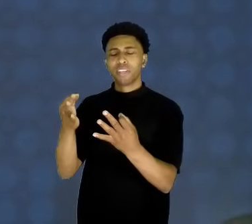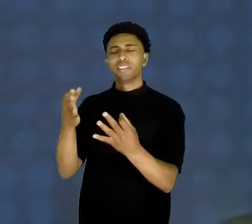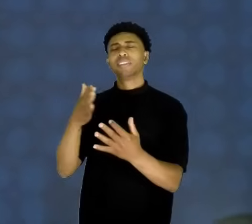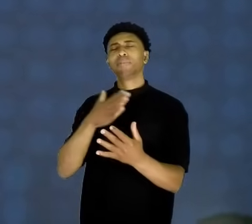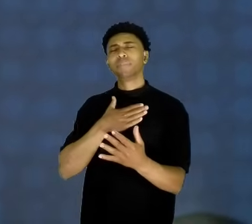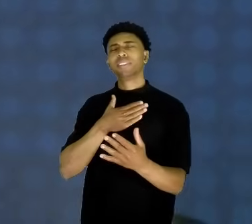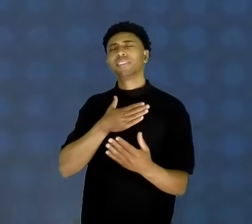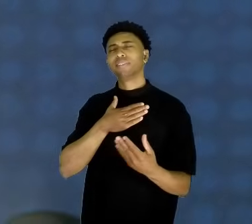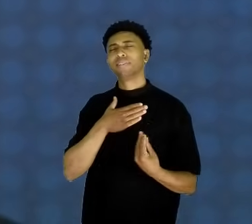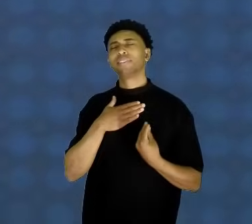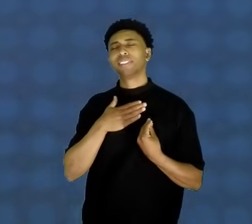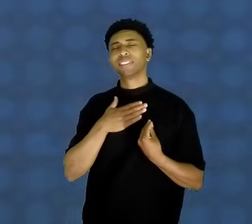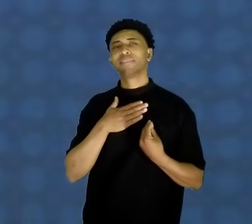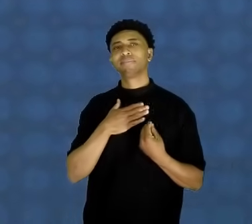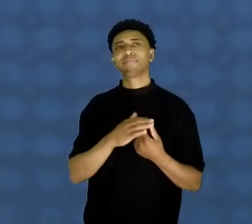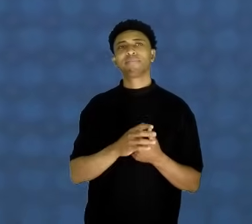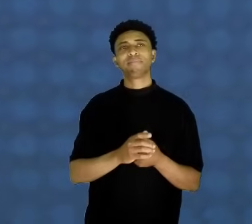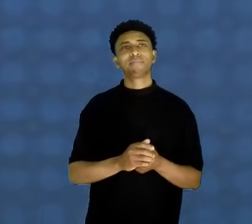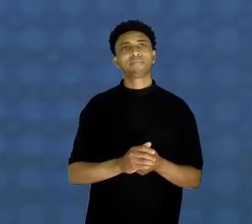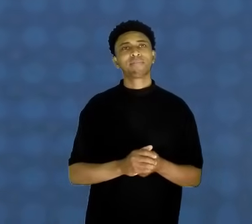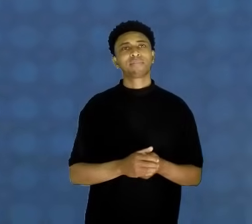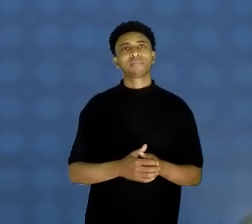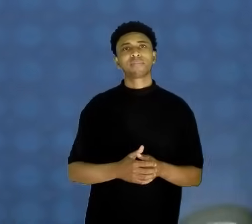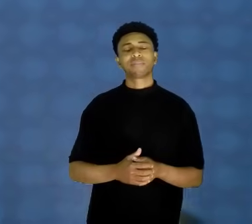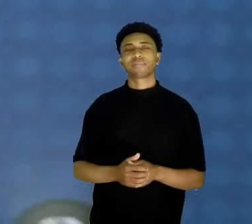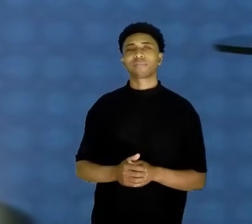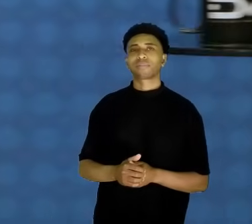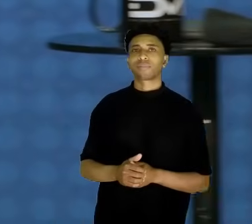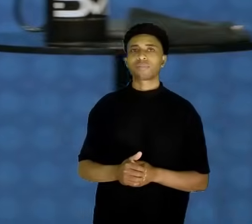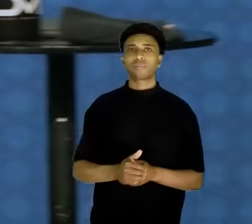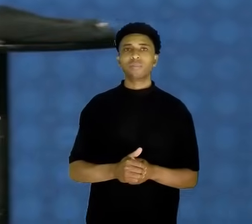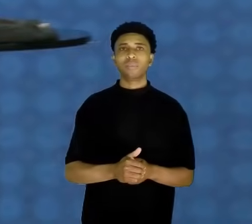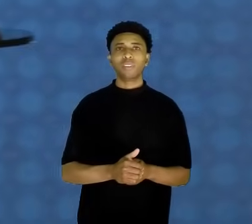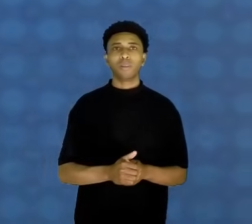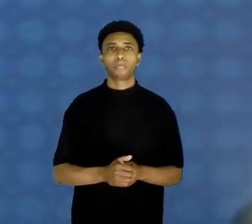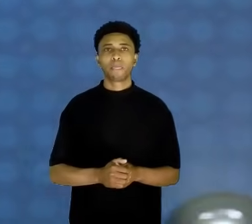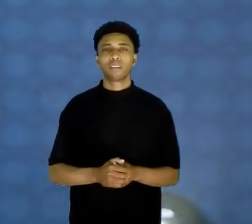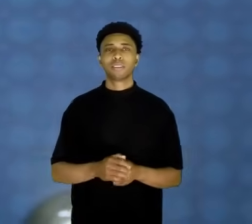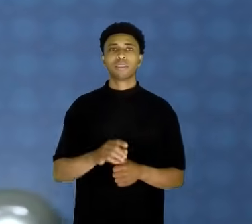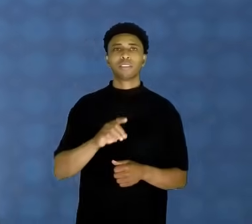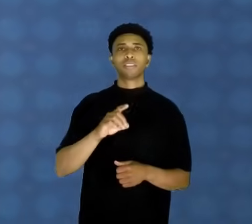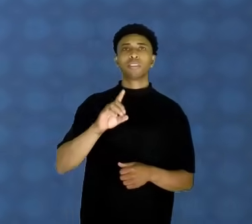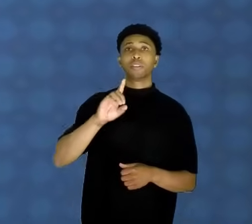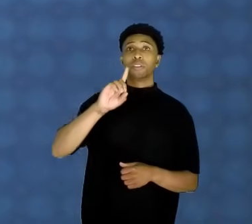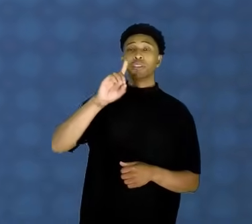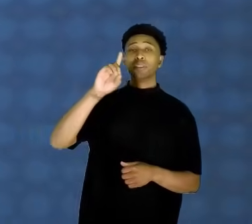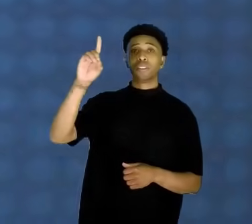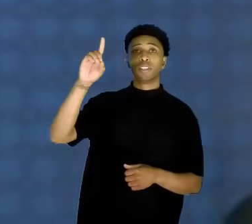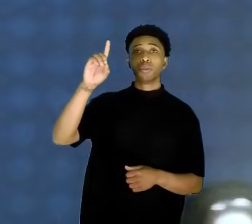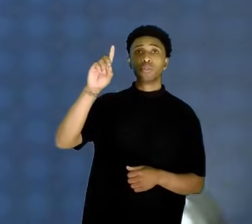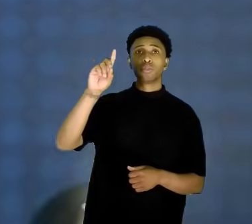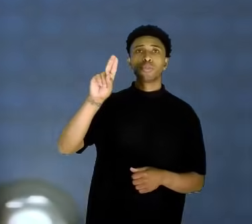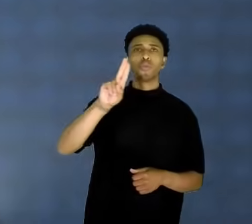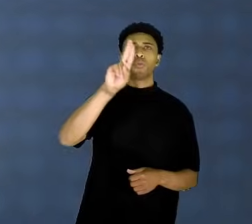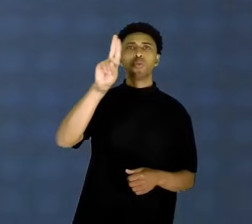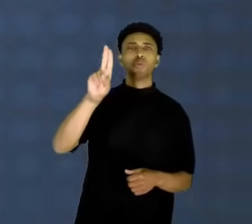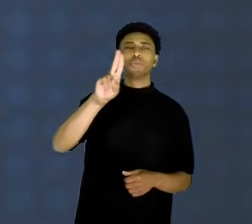mais, só para você correr mais rápido para Jesus. Talvez essa bagunça que está na tua